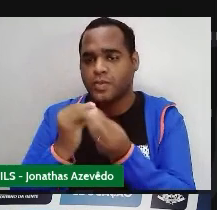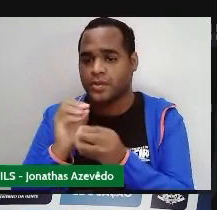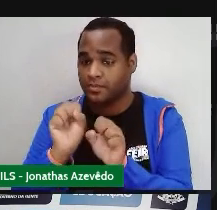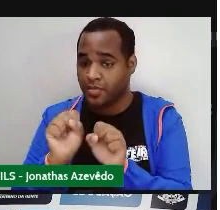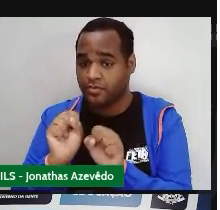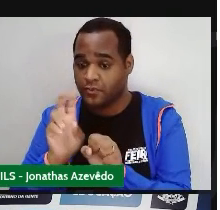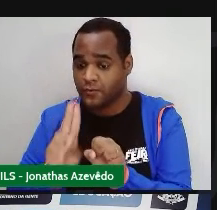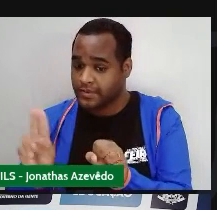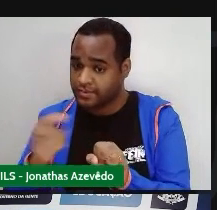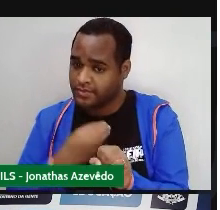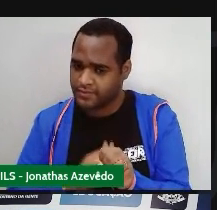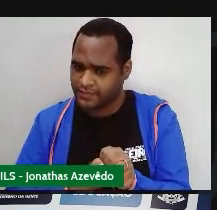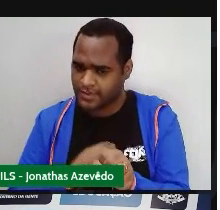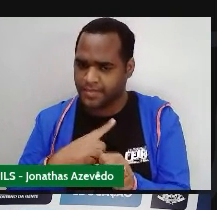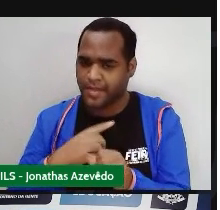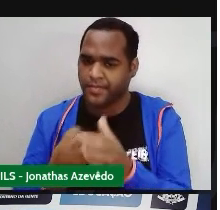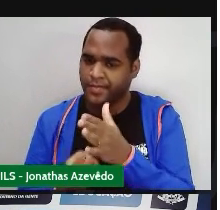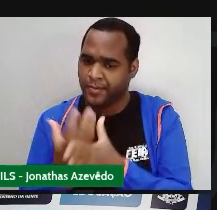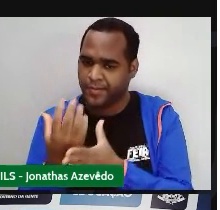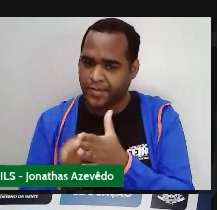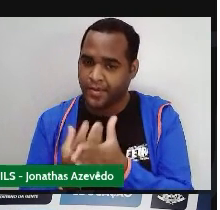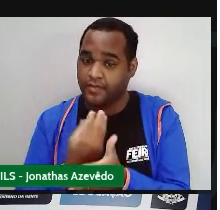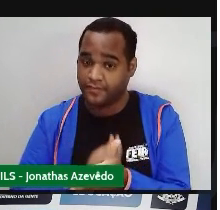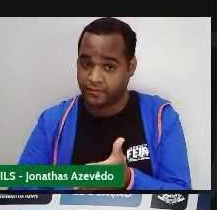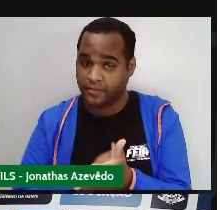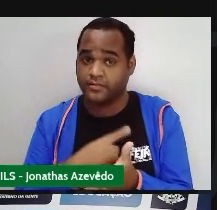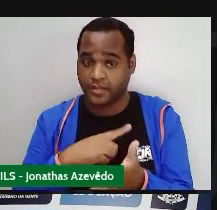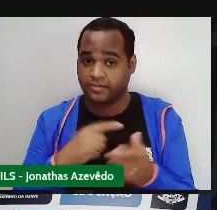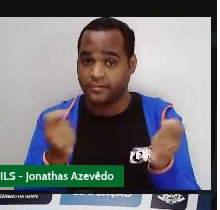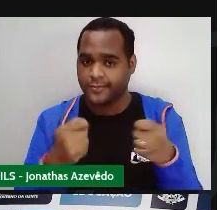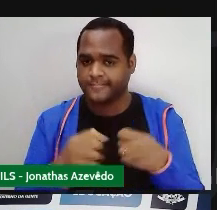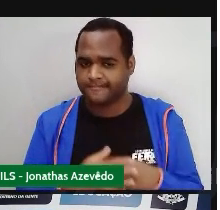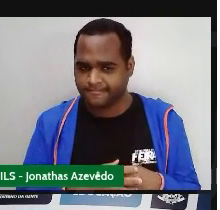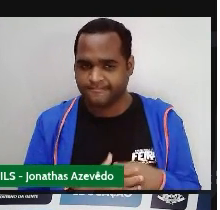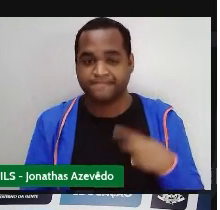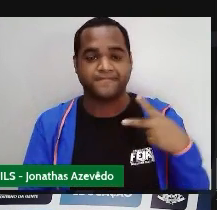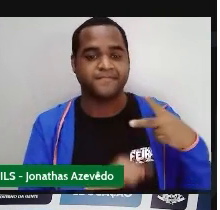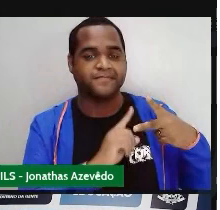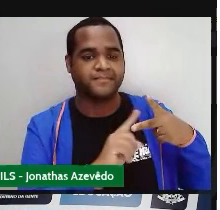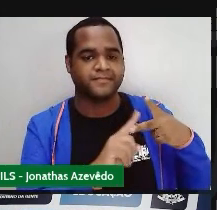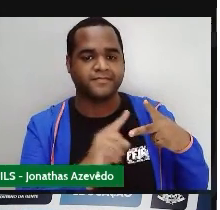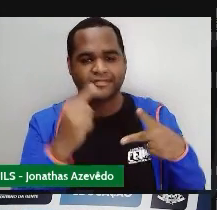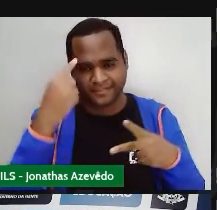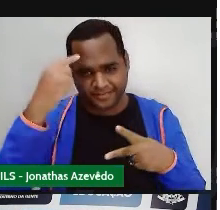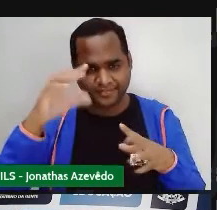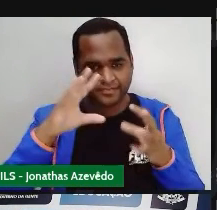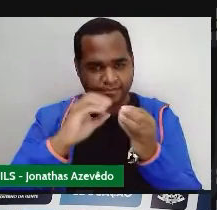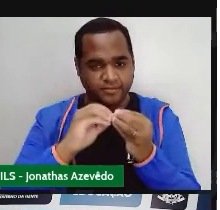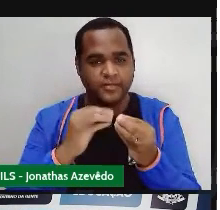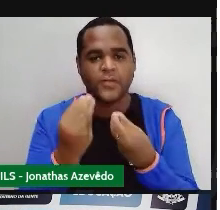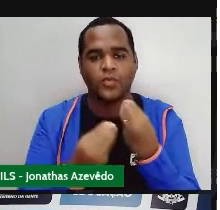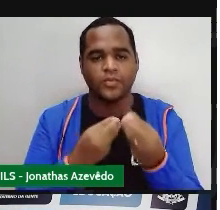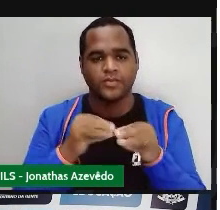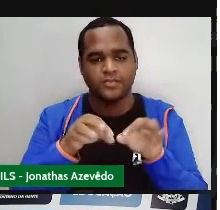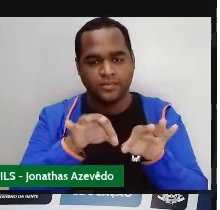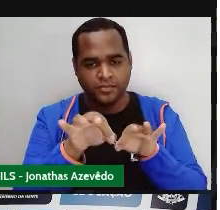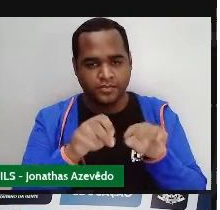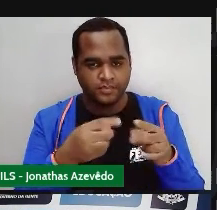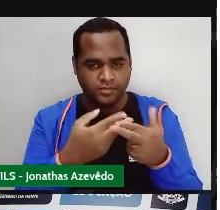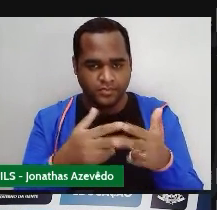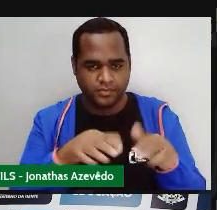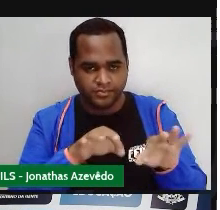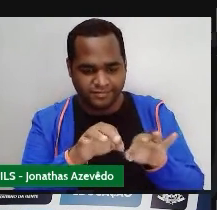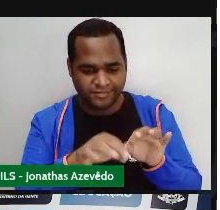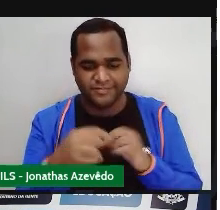dá para usar isso em problemas que surjam em nossa vida olha só que bacana e também a gente né aprender a representar aí e a